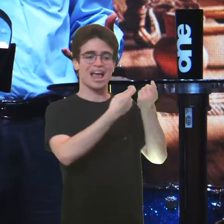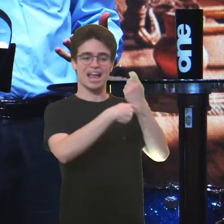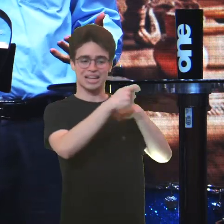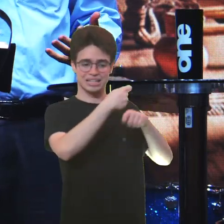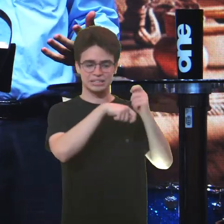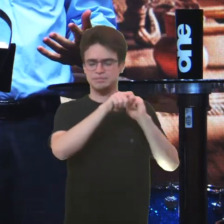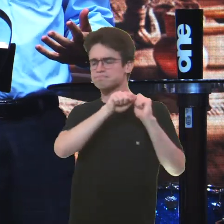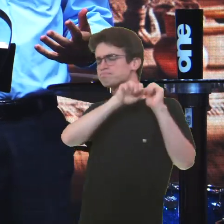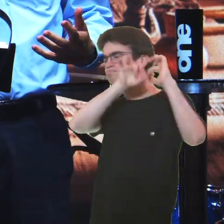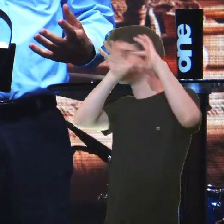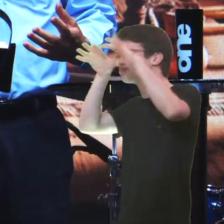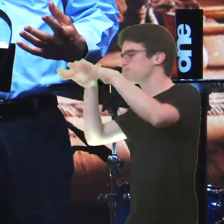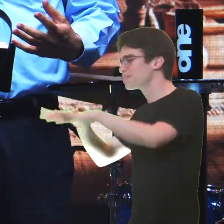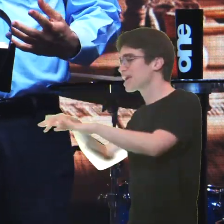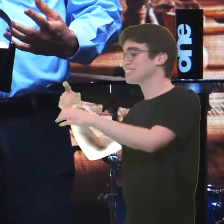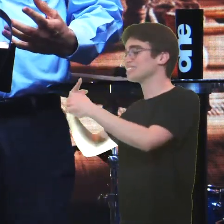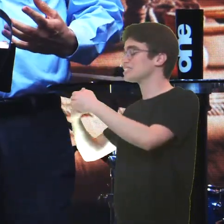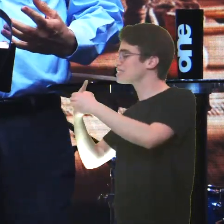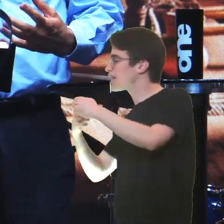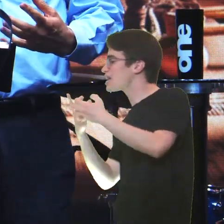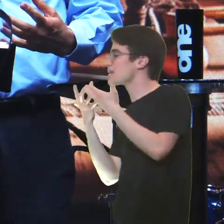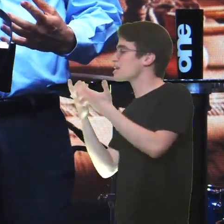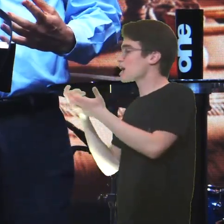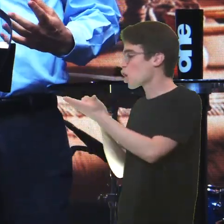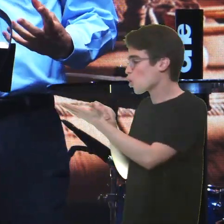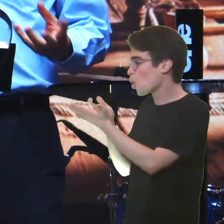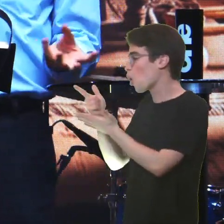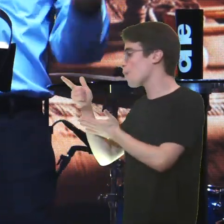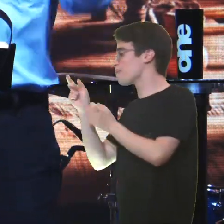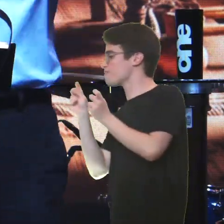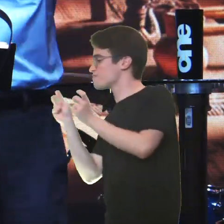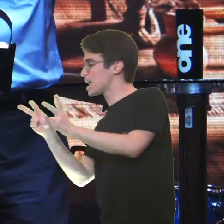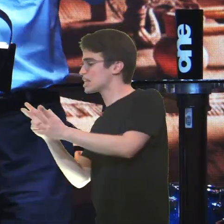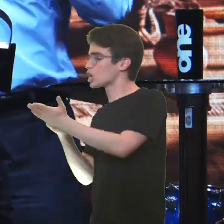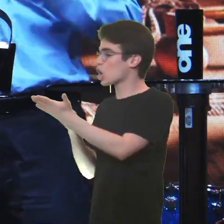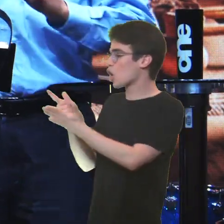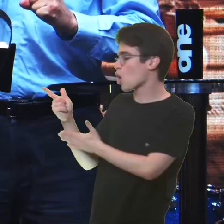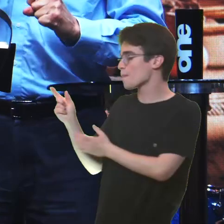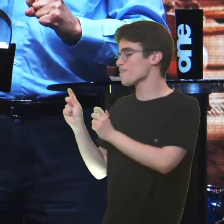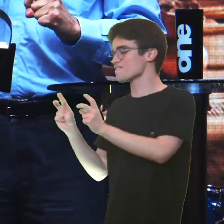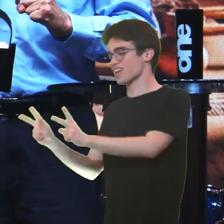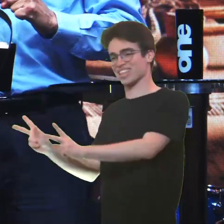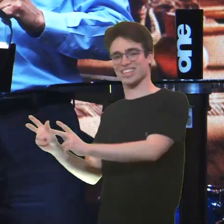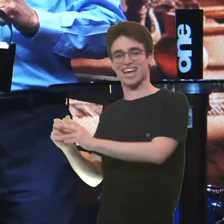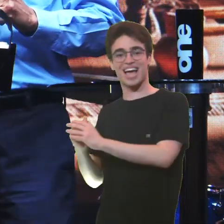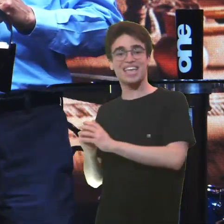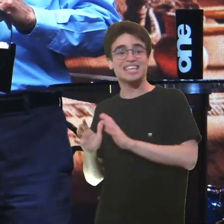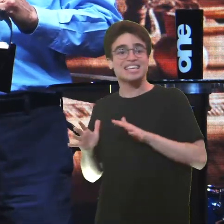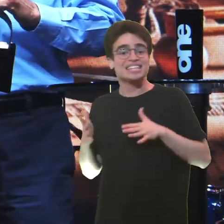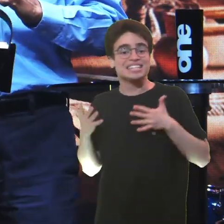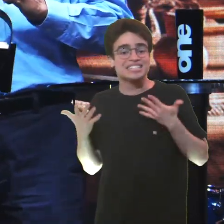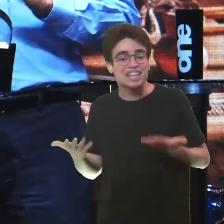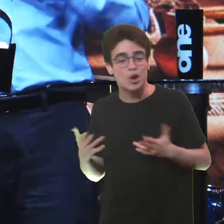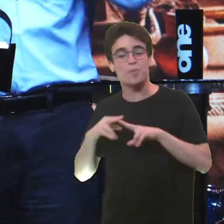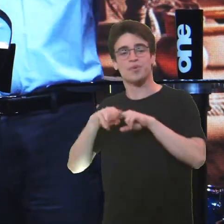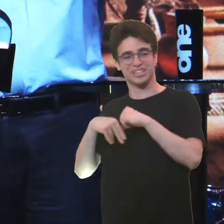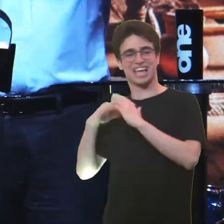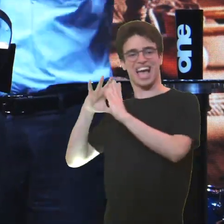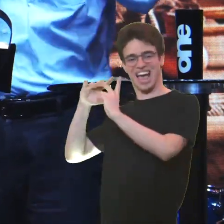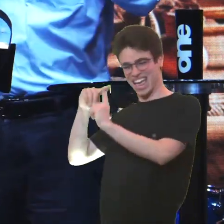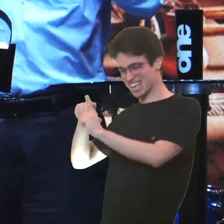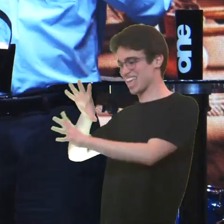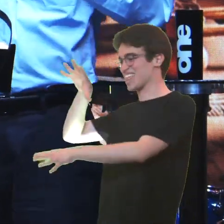comerciantes vender. vinham até Tessalônica para comprar e vender. Y como la iglesia estaba en E Tesalónica, como a igreja estava em Tessalônica,